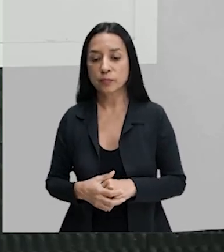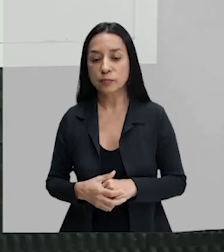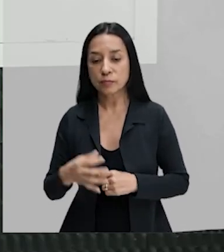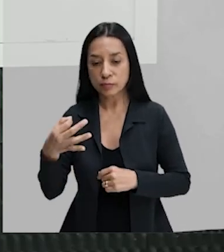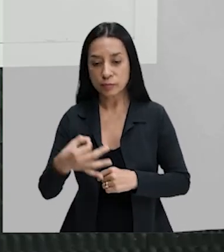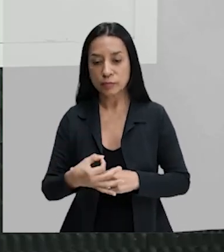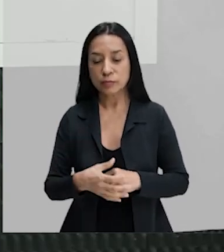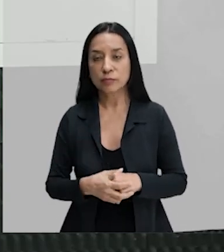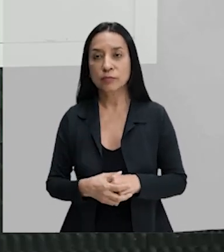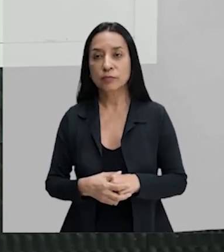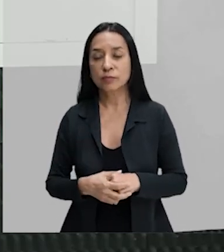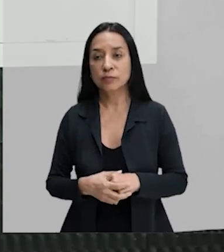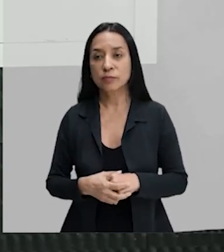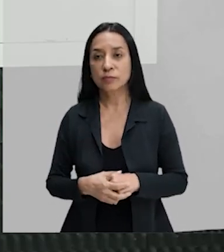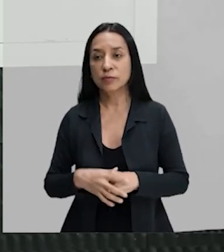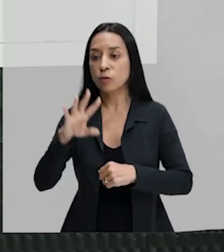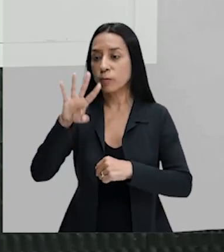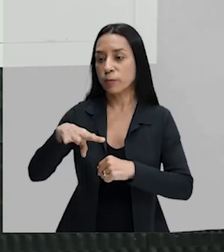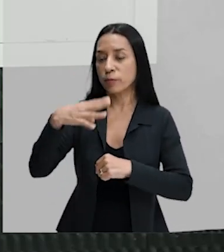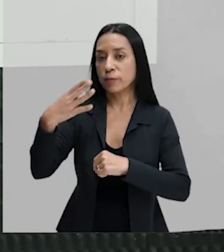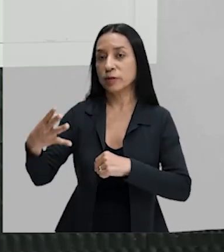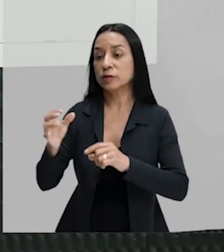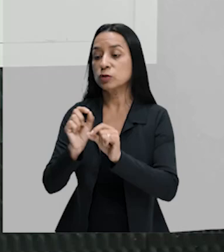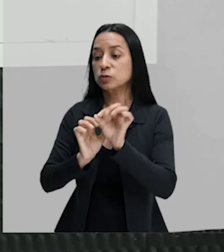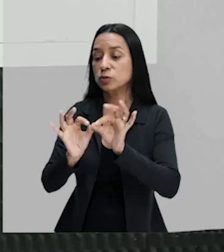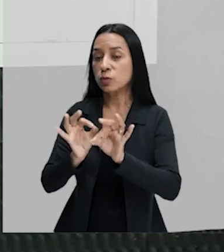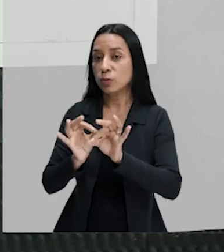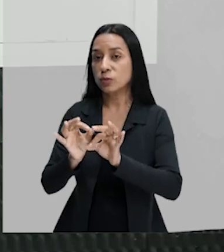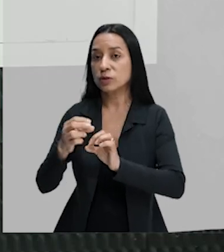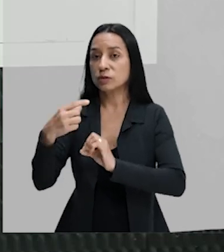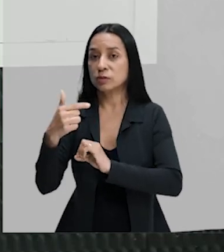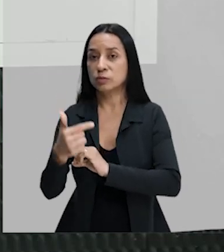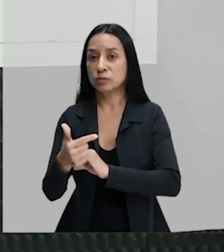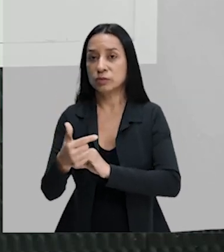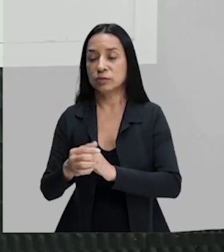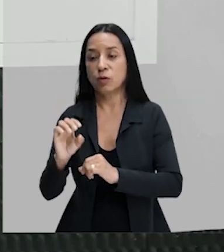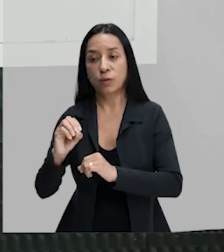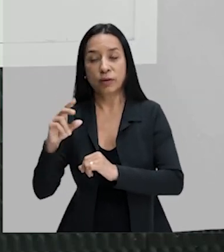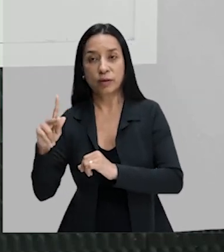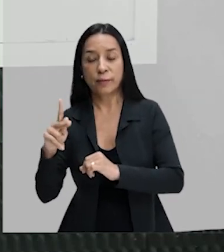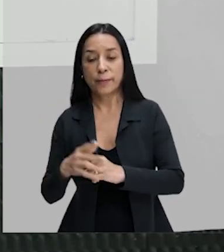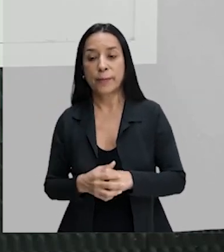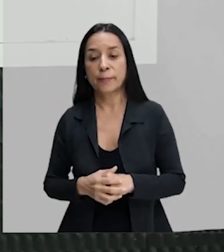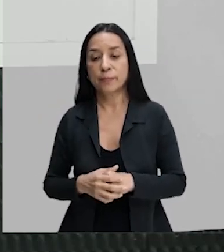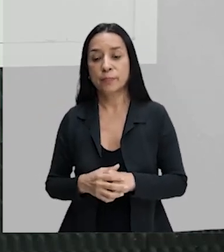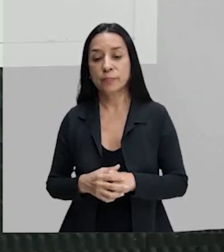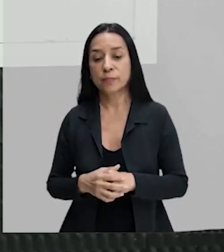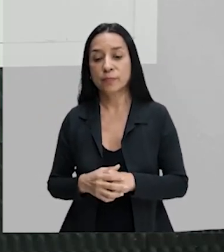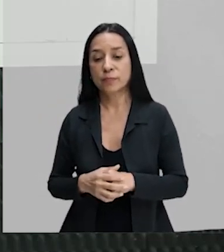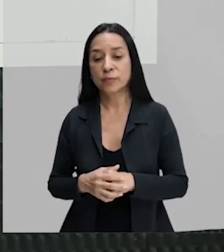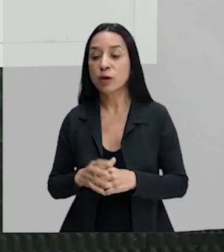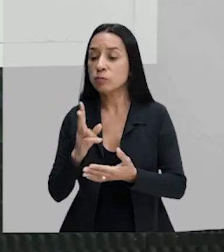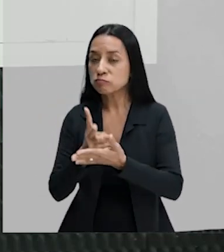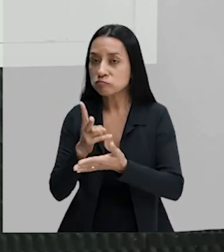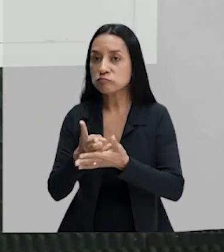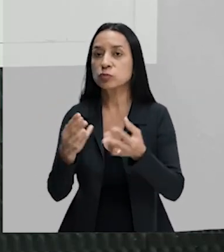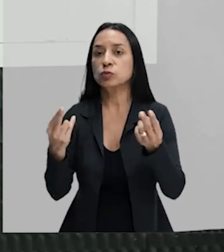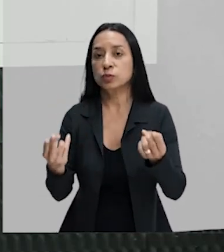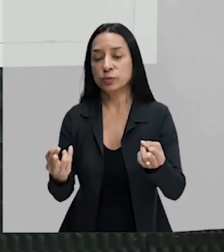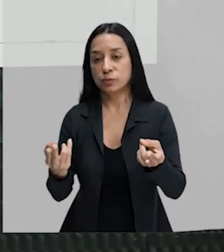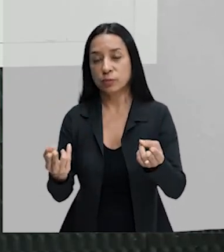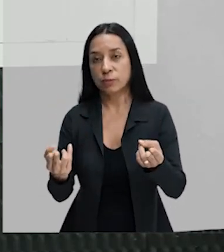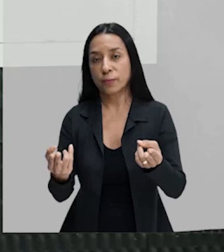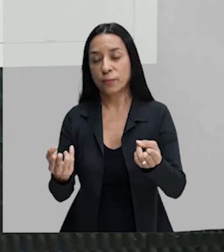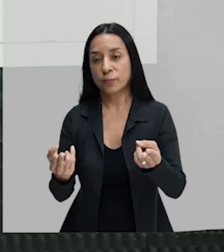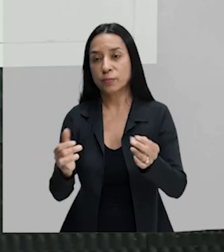certo? Então fica uma matriz de ordem 2. Ok? E aí o procedimento é o mesmo, né?